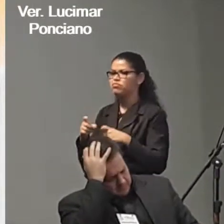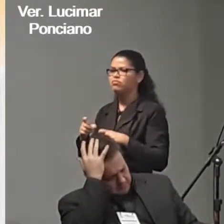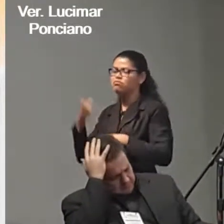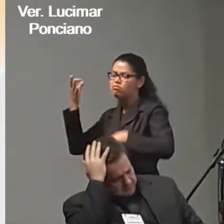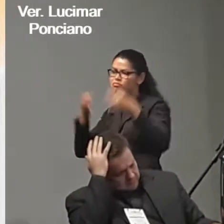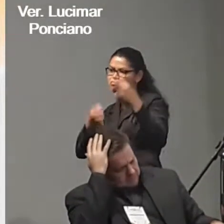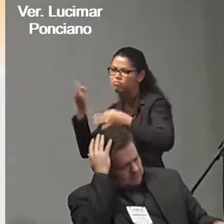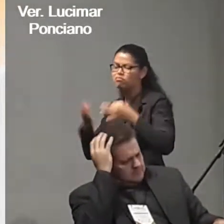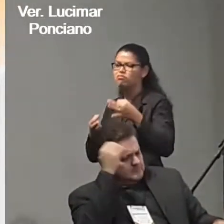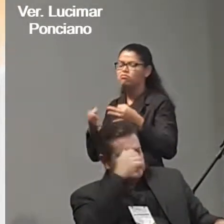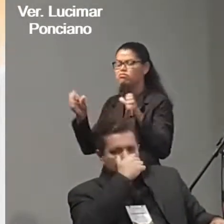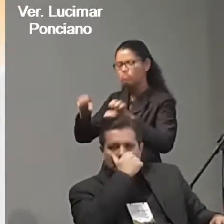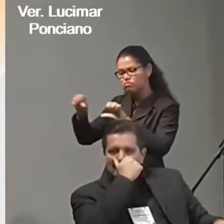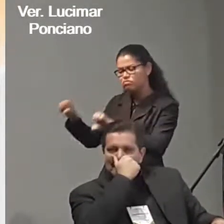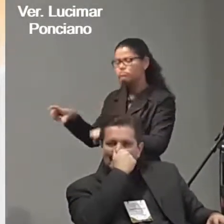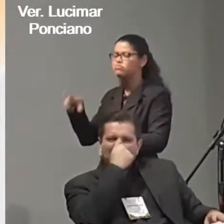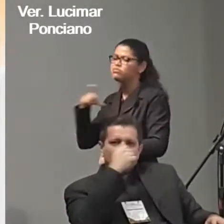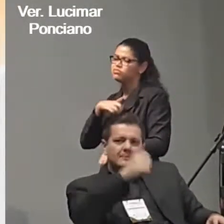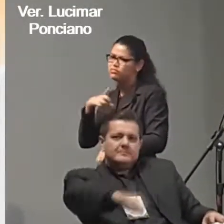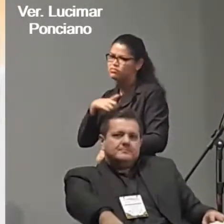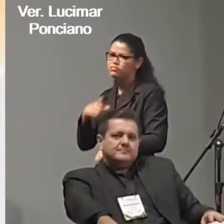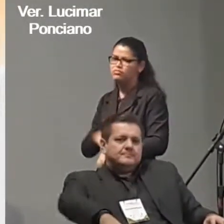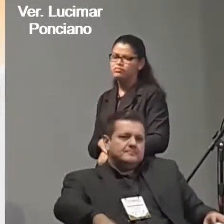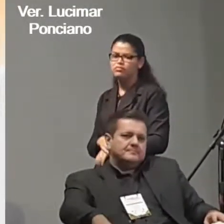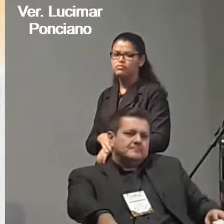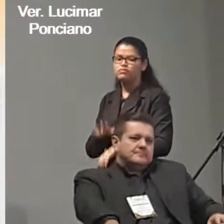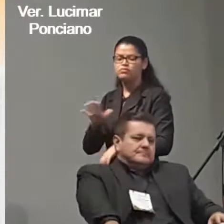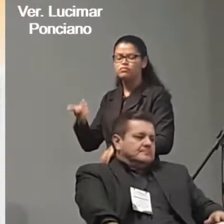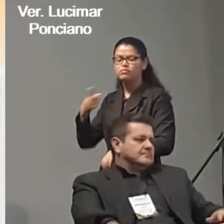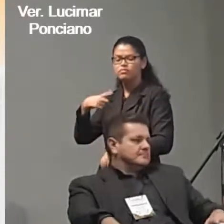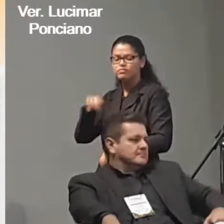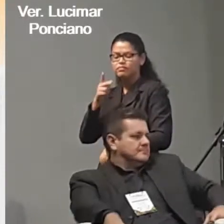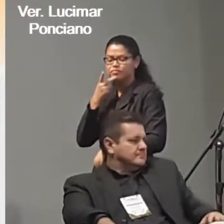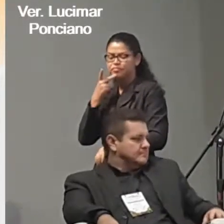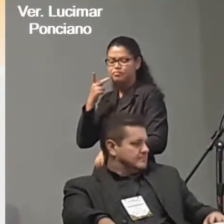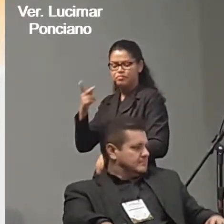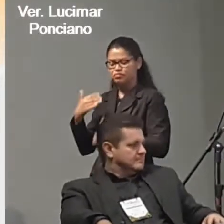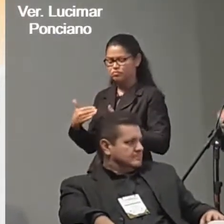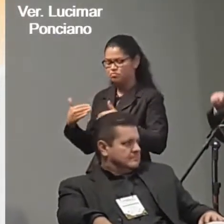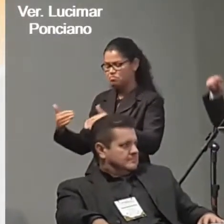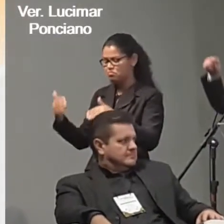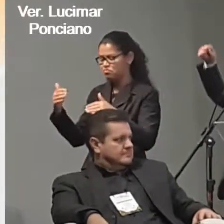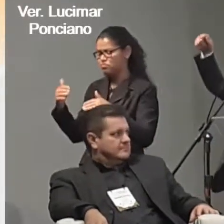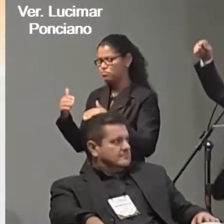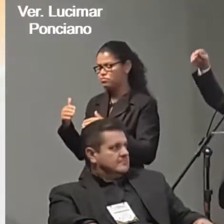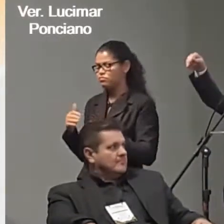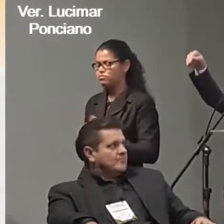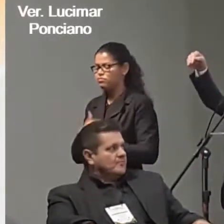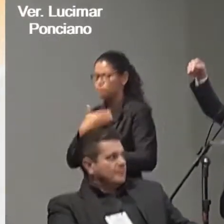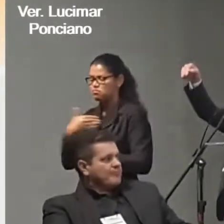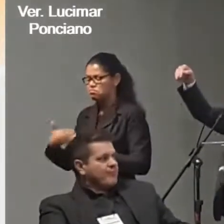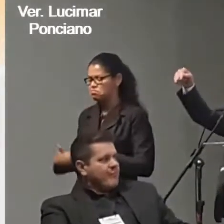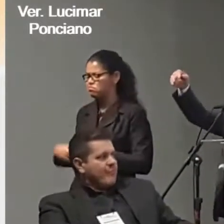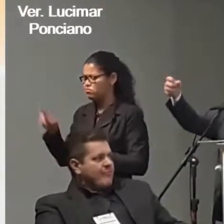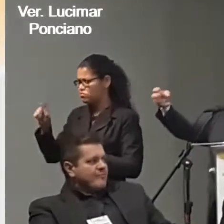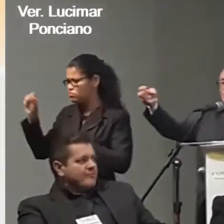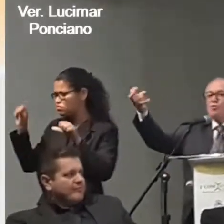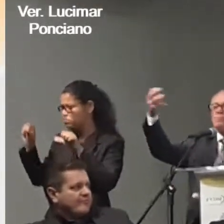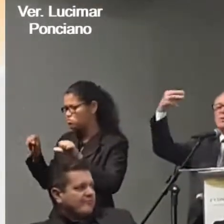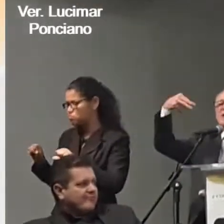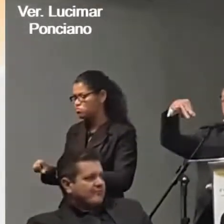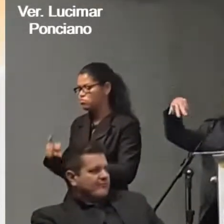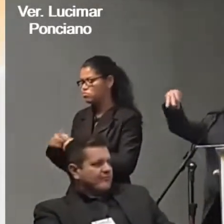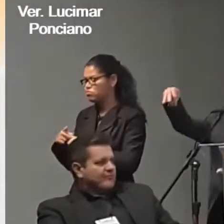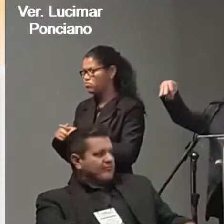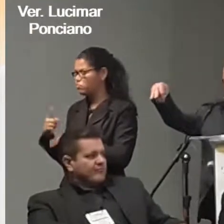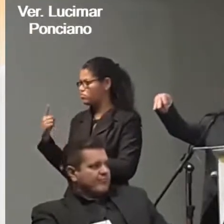Tem juiz. Então, nós não podemos dizer que o Ministério Público é ruim em razão da atuação de um